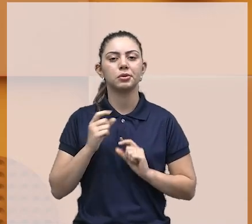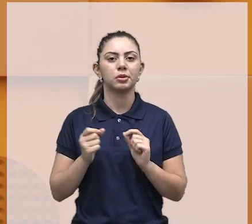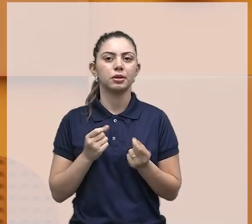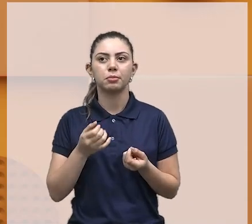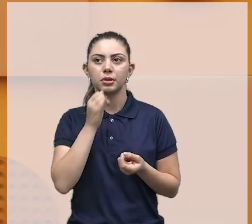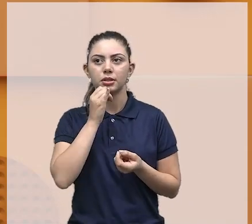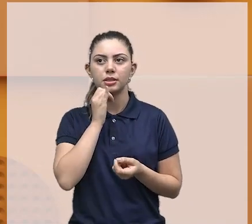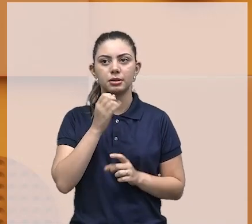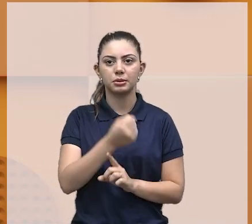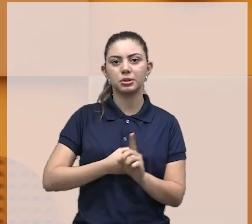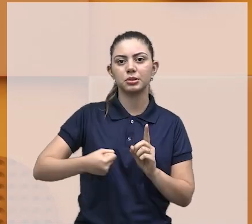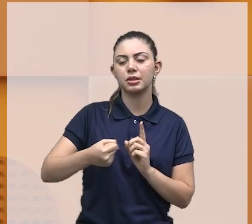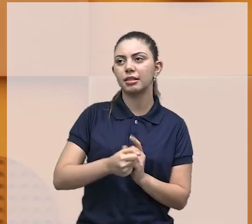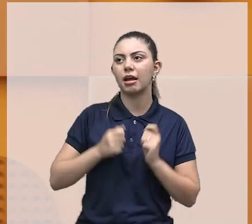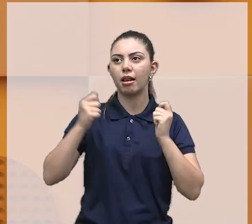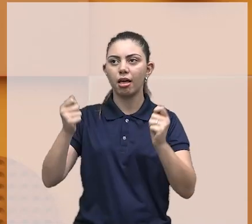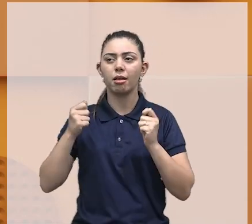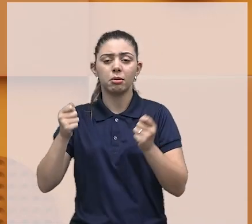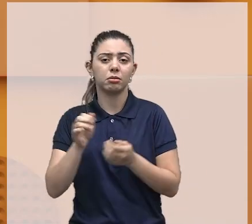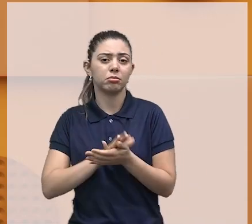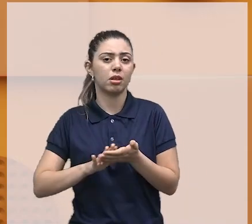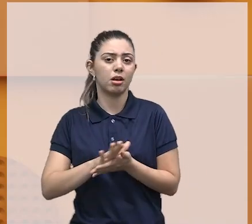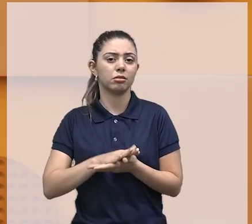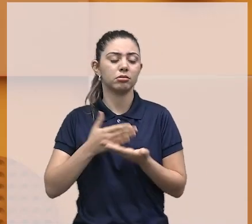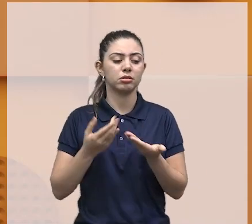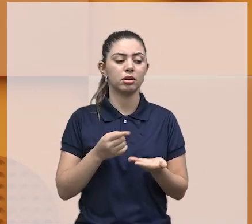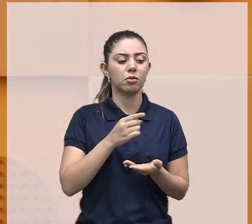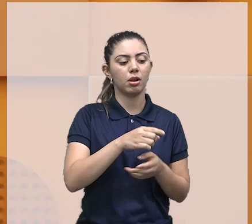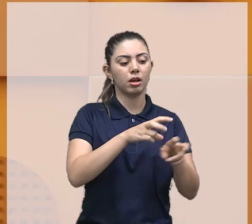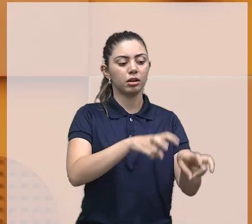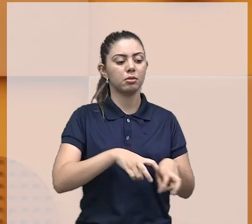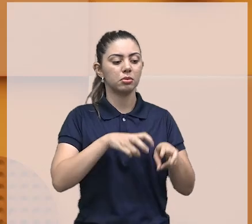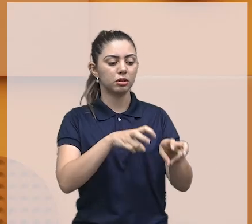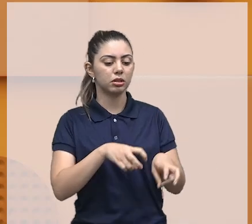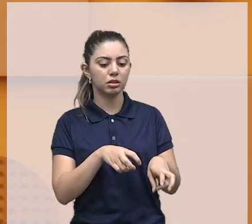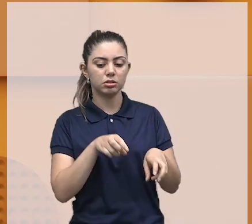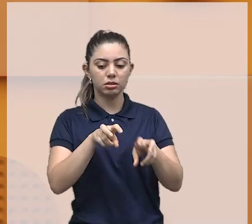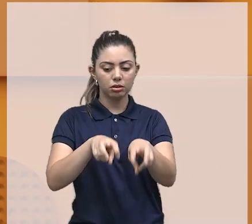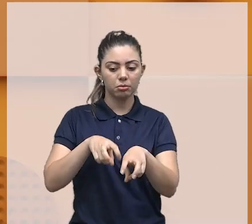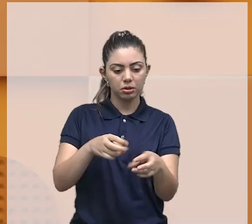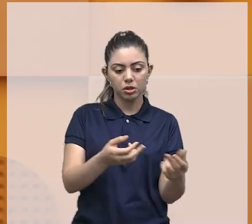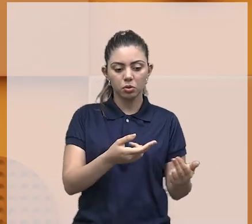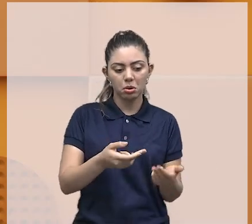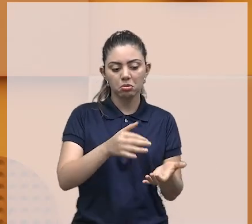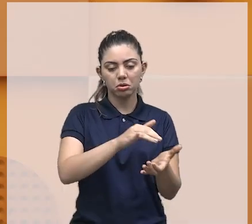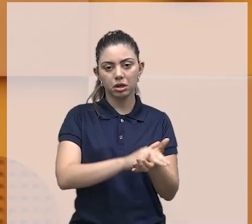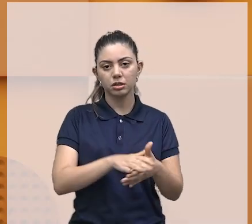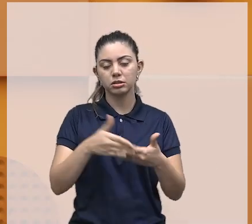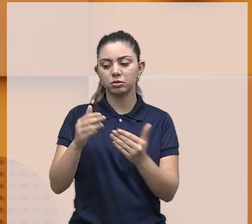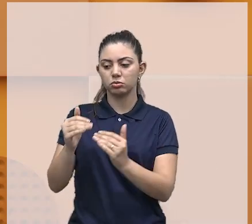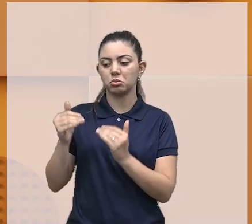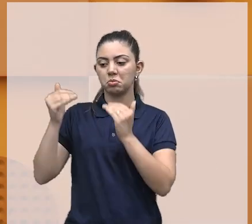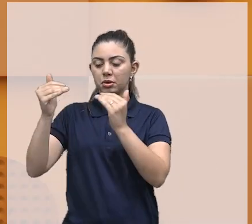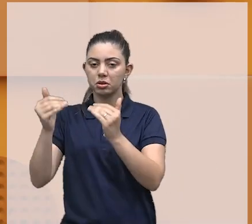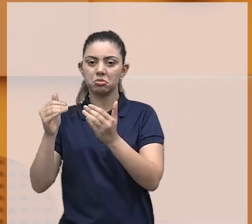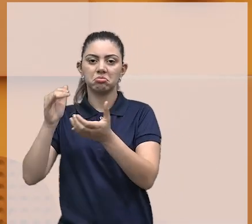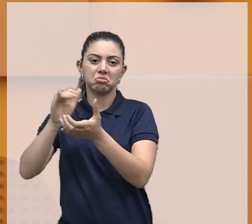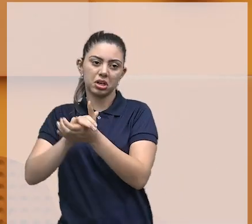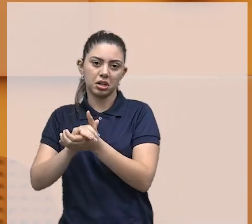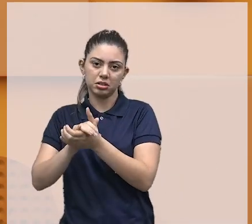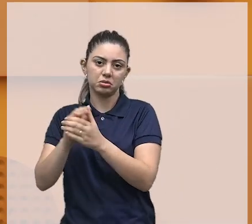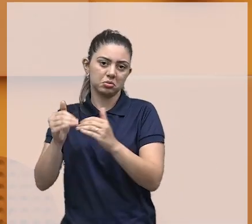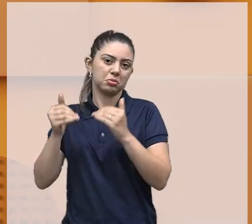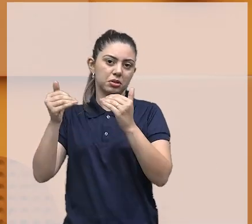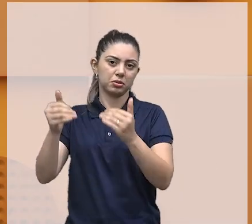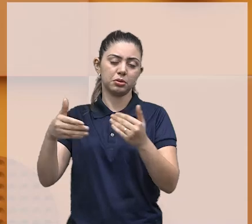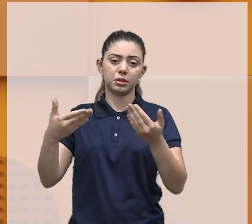social. Então, camponeses se casam com camponeses, nobres com nobres. E, claro, se somos, então, aí, se